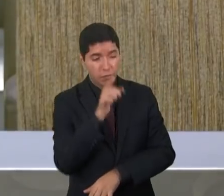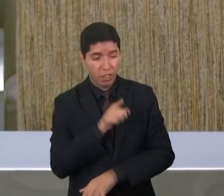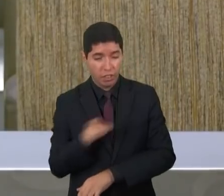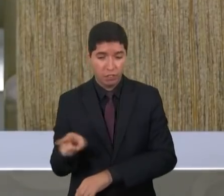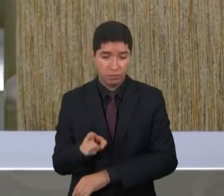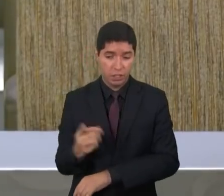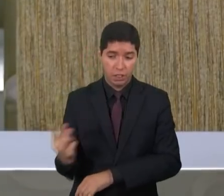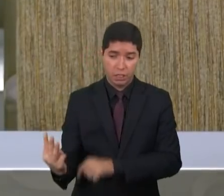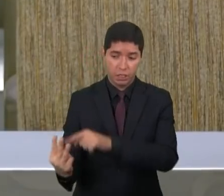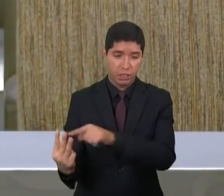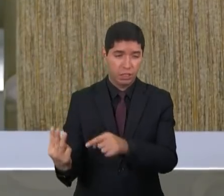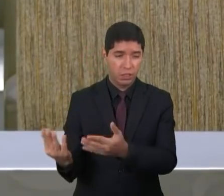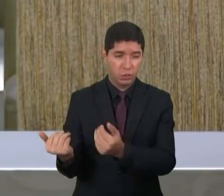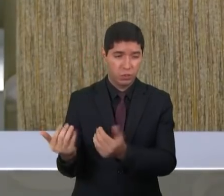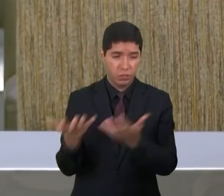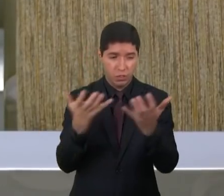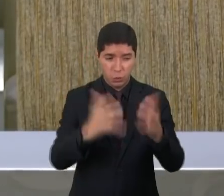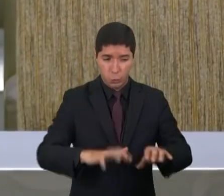Senhor mandou.